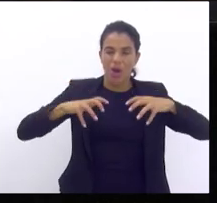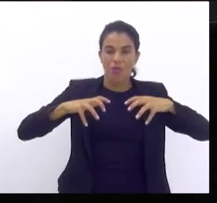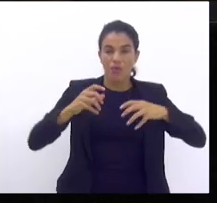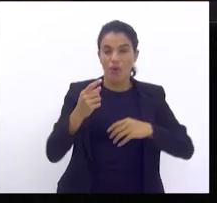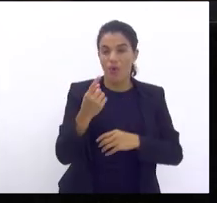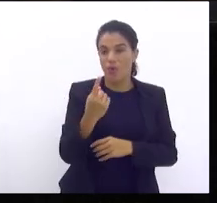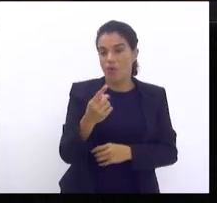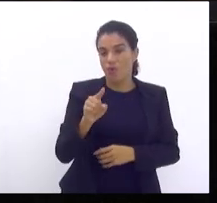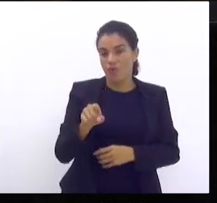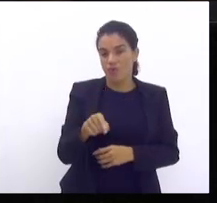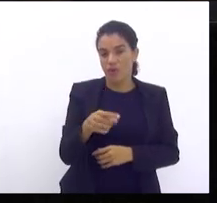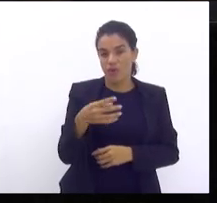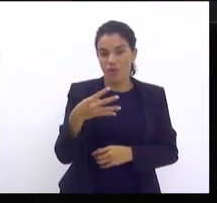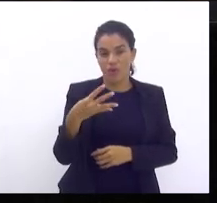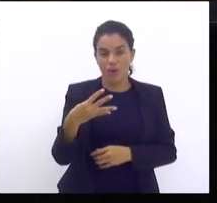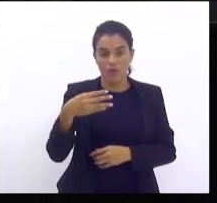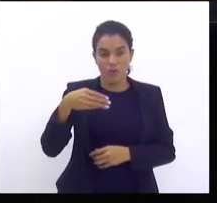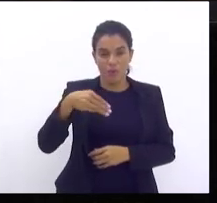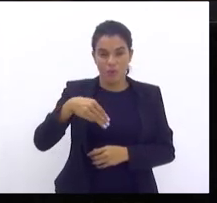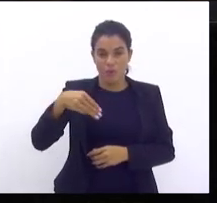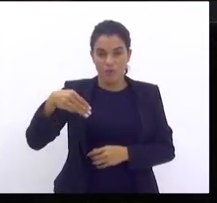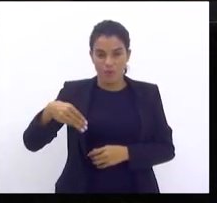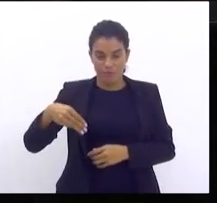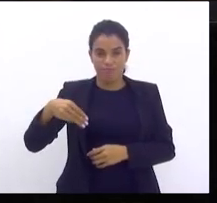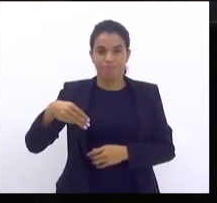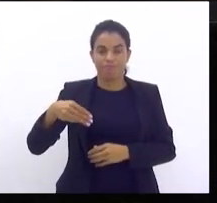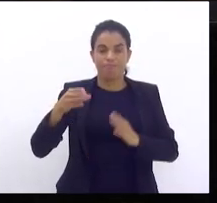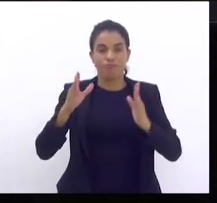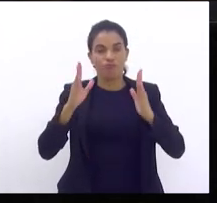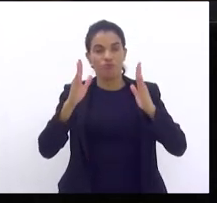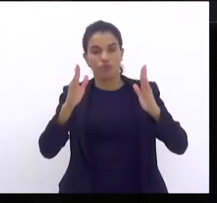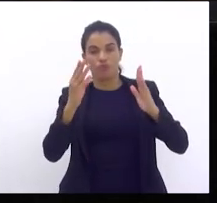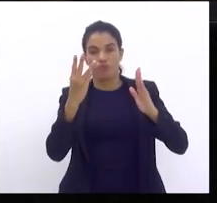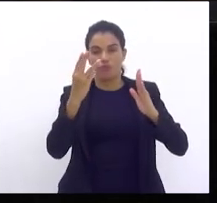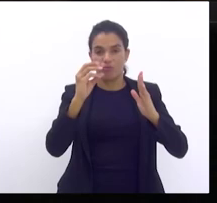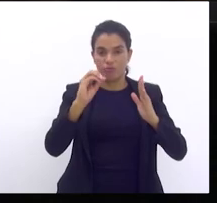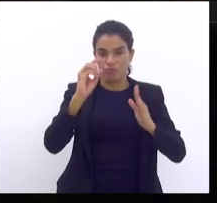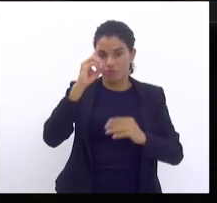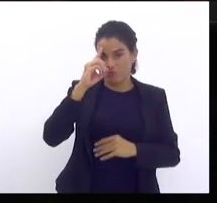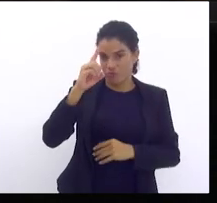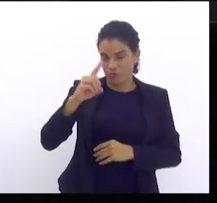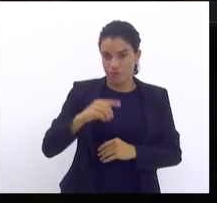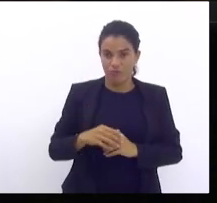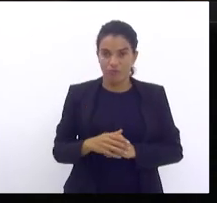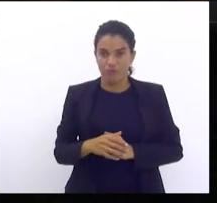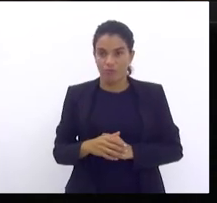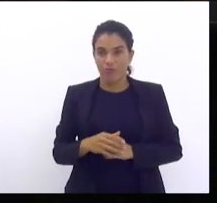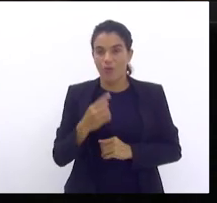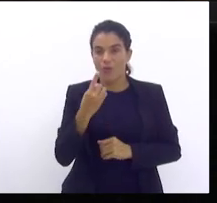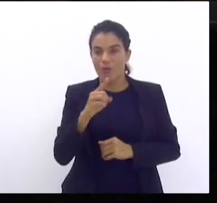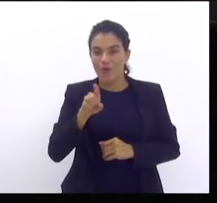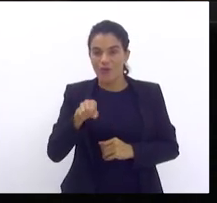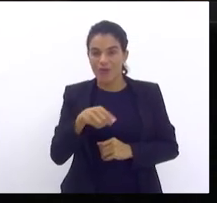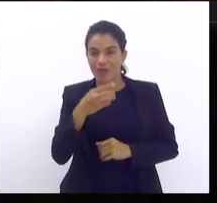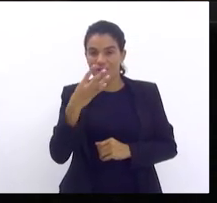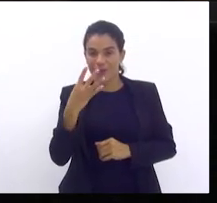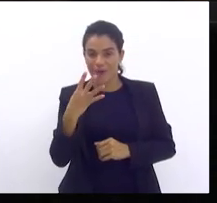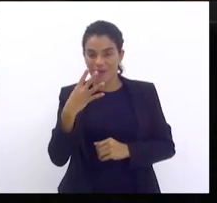1,4 MM em 30 dias 1,4